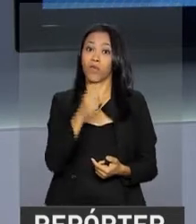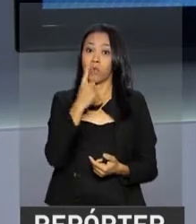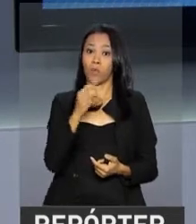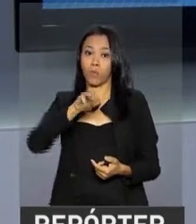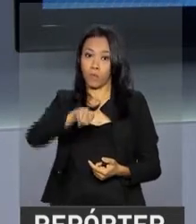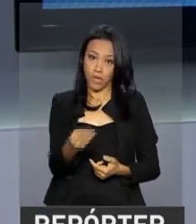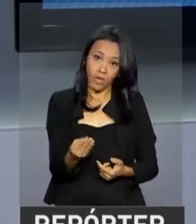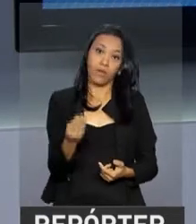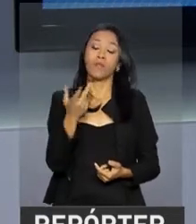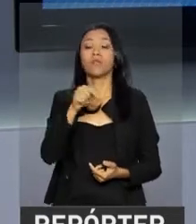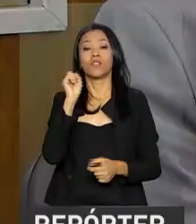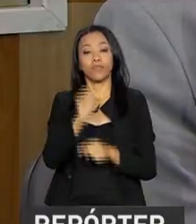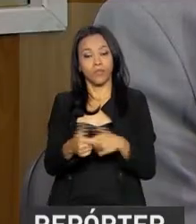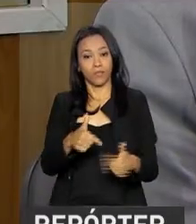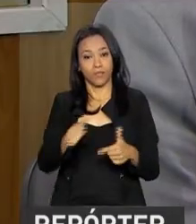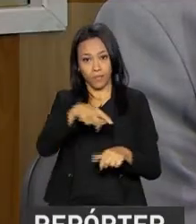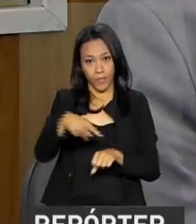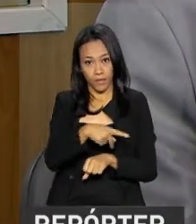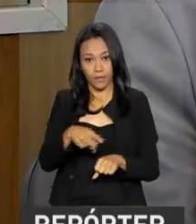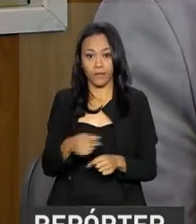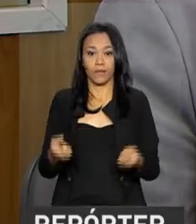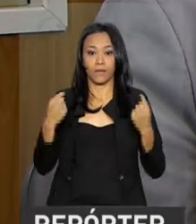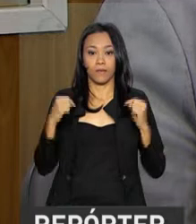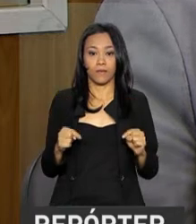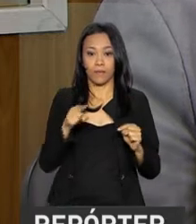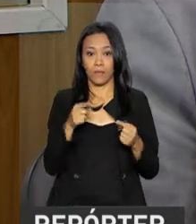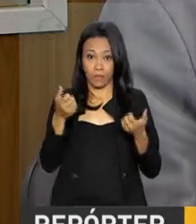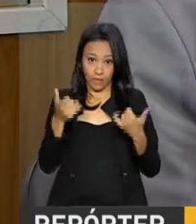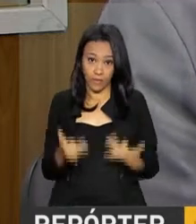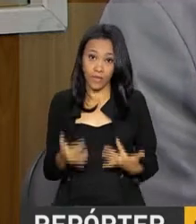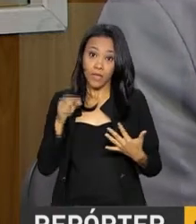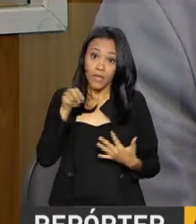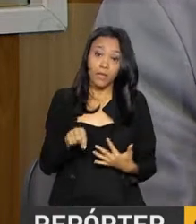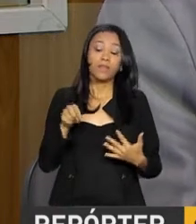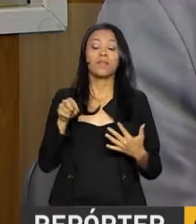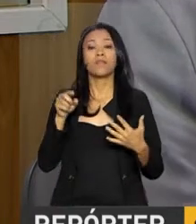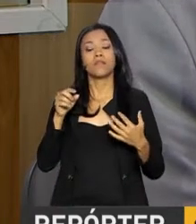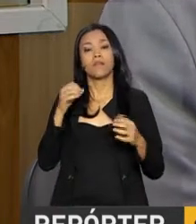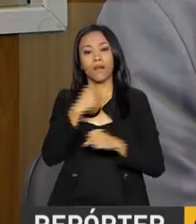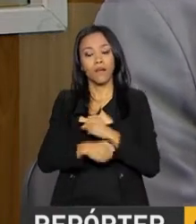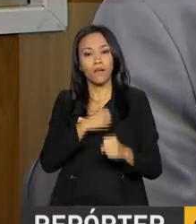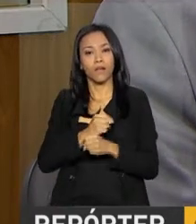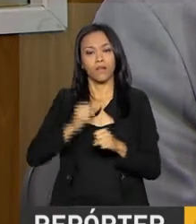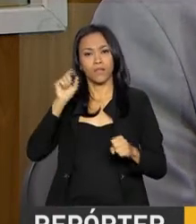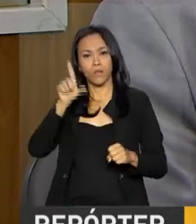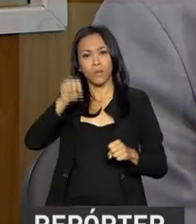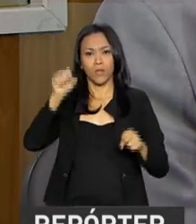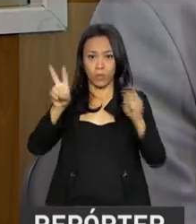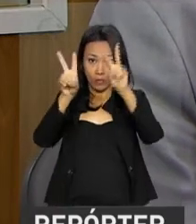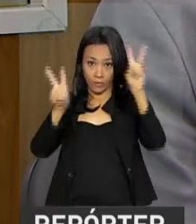no país esse ano nós decidimos escolher um tema e com ele por meio dele